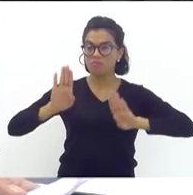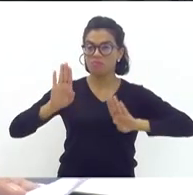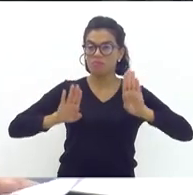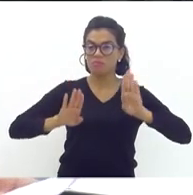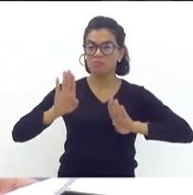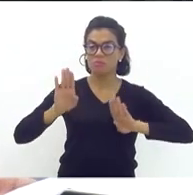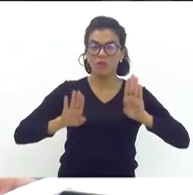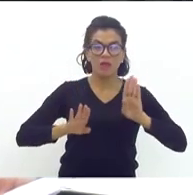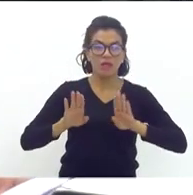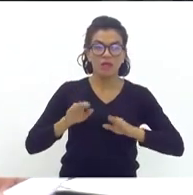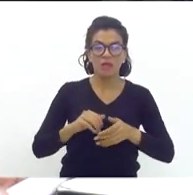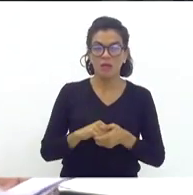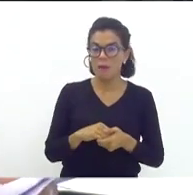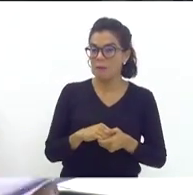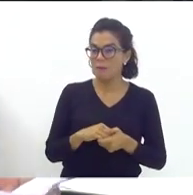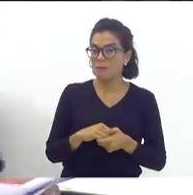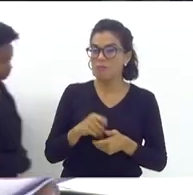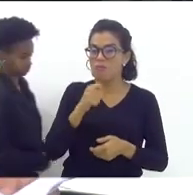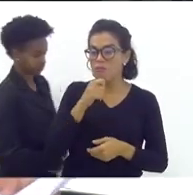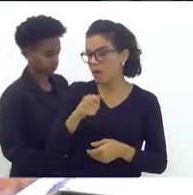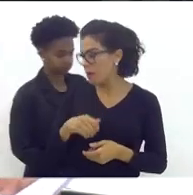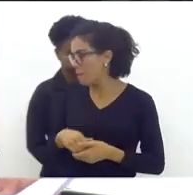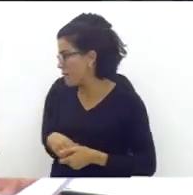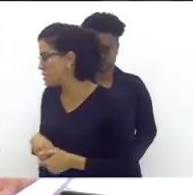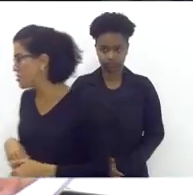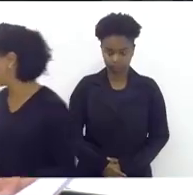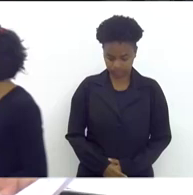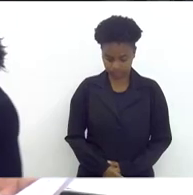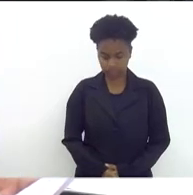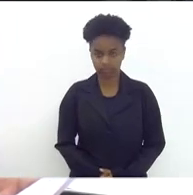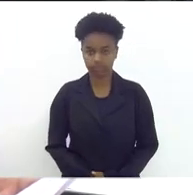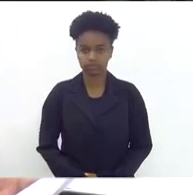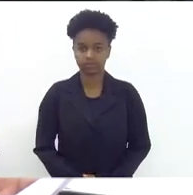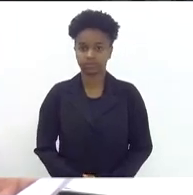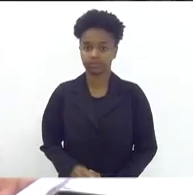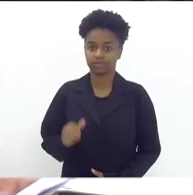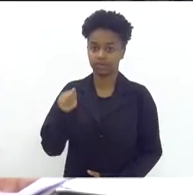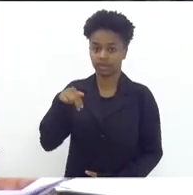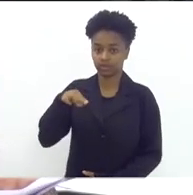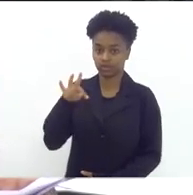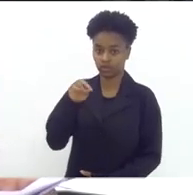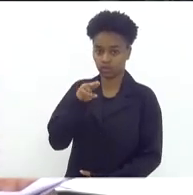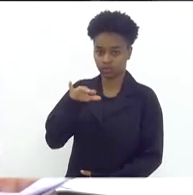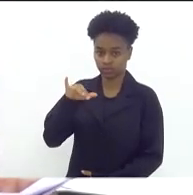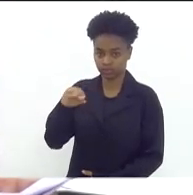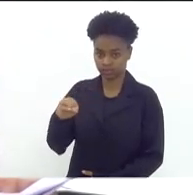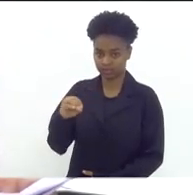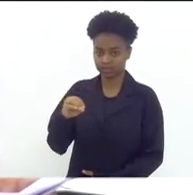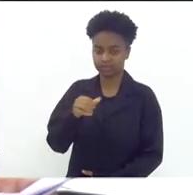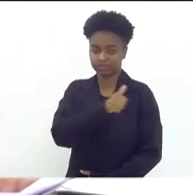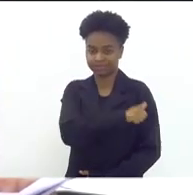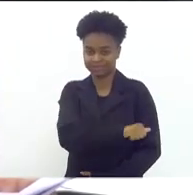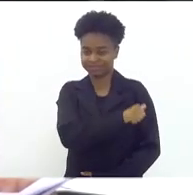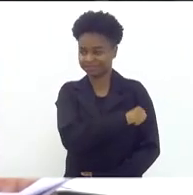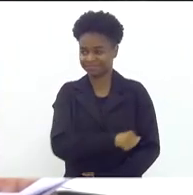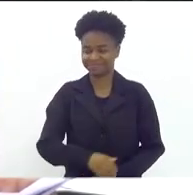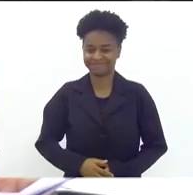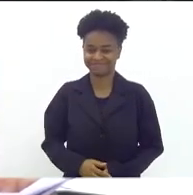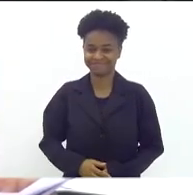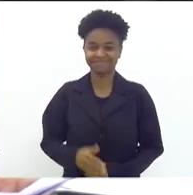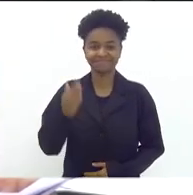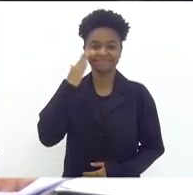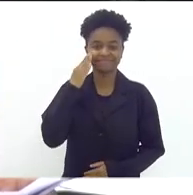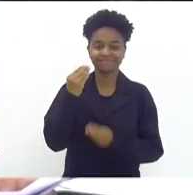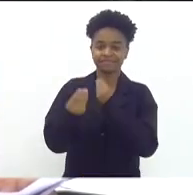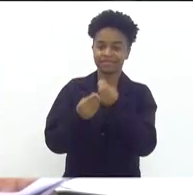Antônio Moreira né Santo Antônio Moreira 81 anos de idade empreendedor Rio de Janeiro Sabendo dos